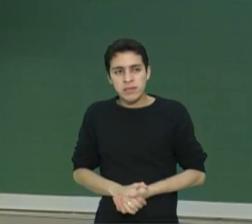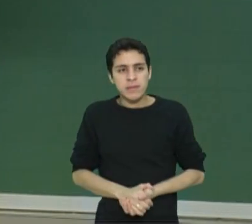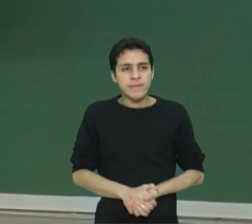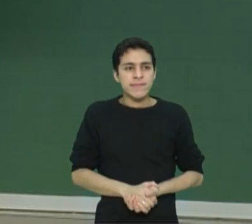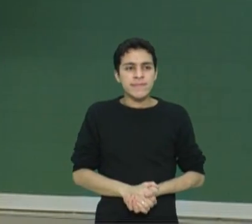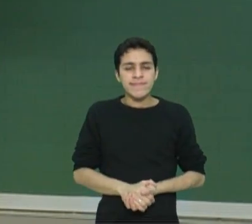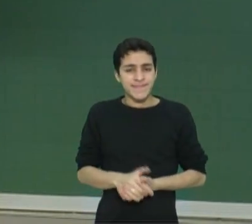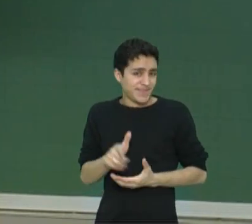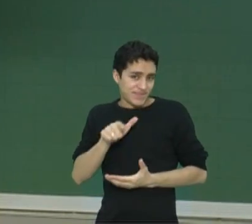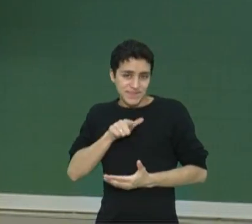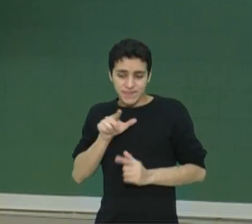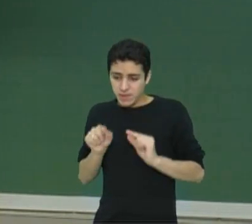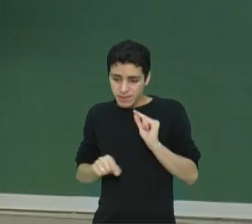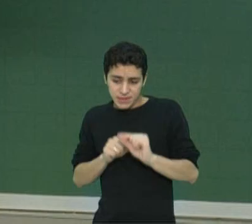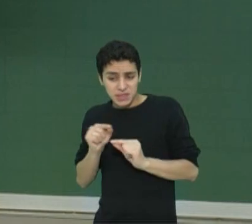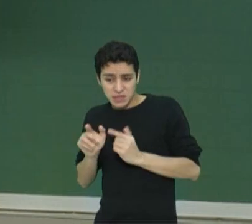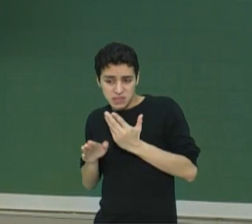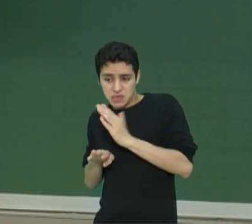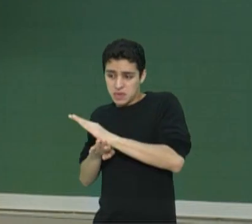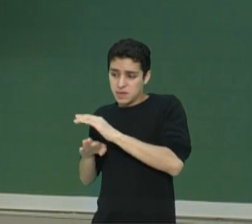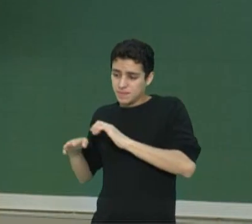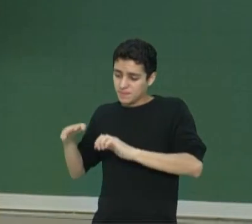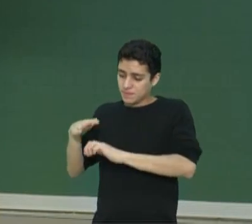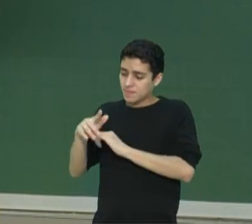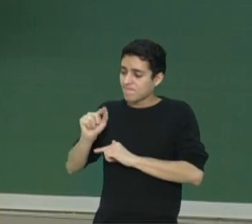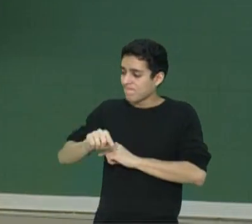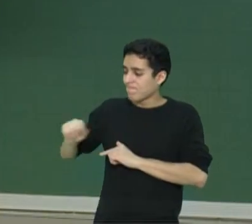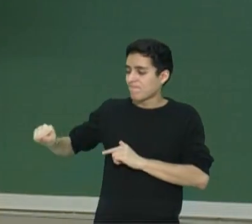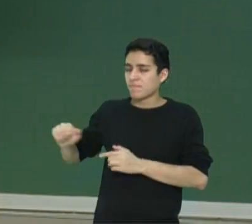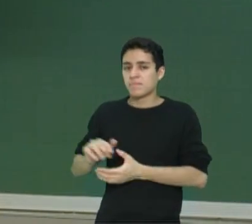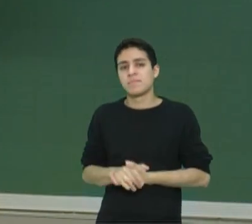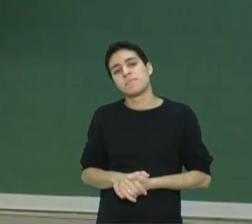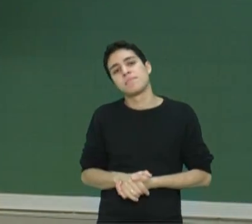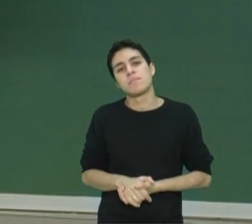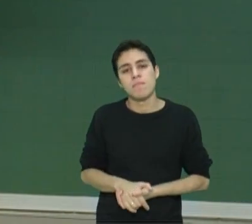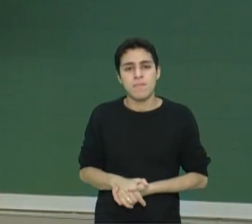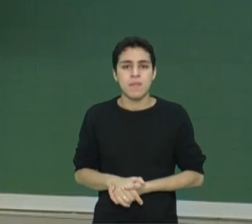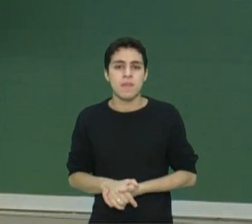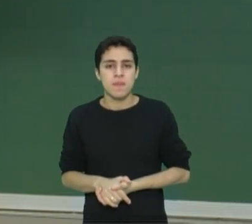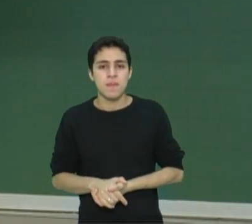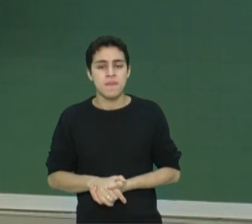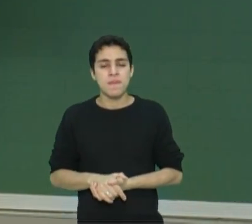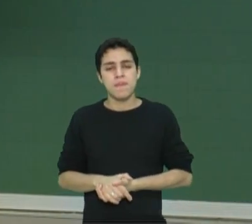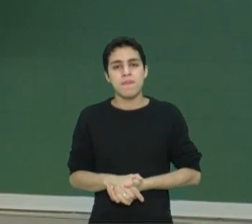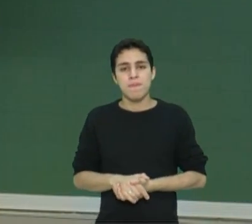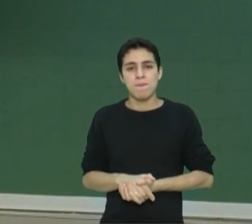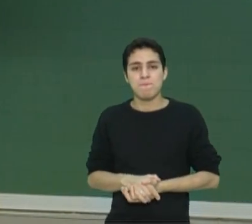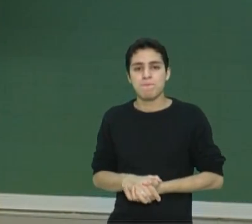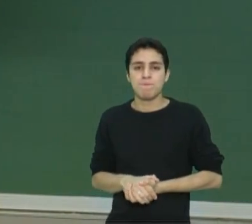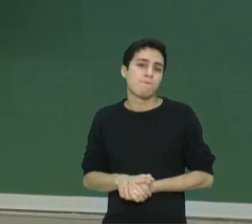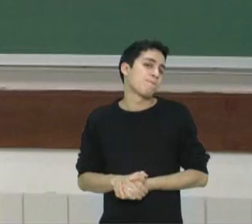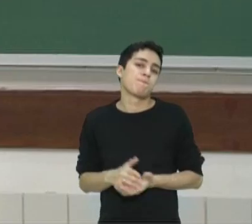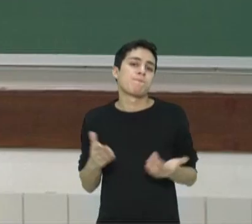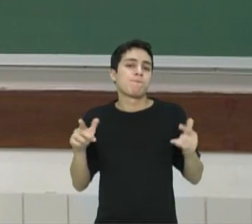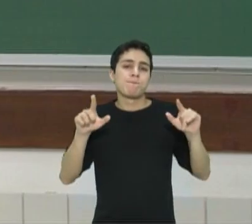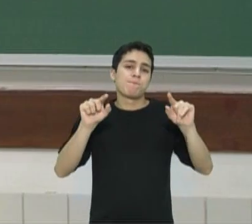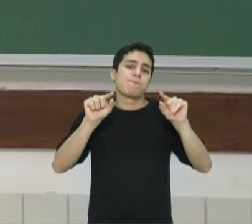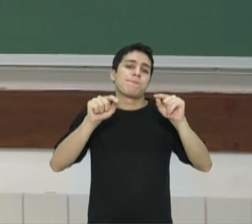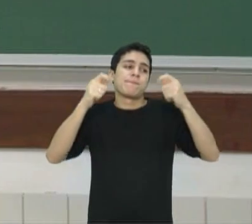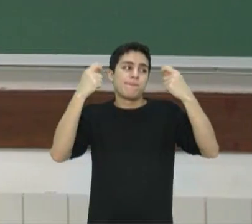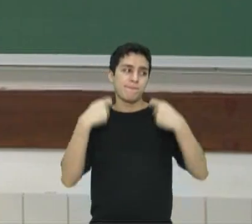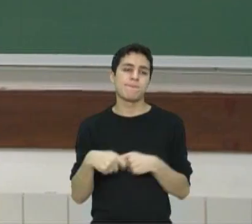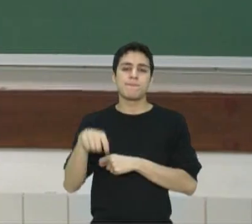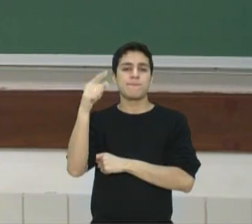é que trouxeram algum benefício aí para as empresas em menor expressão aqui é o que a gente deve